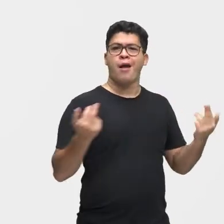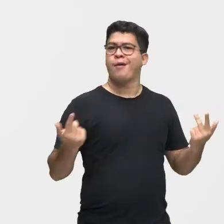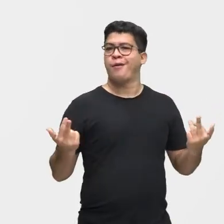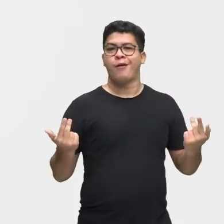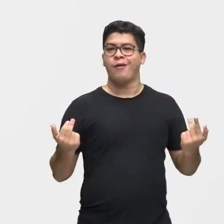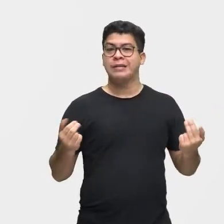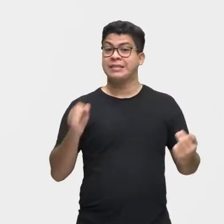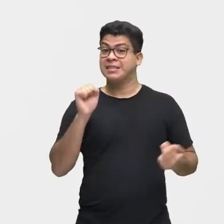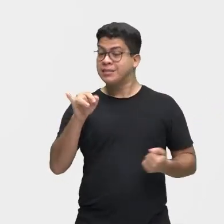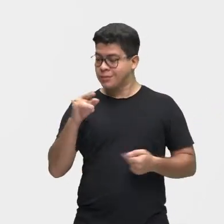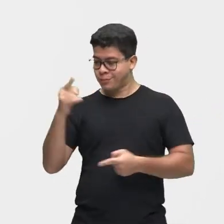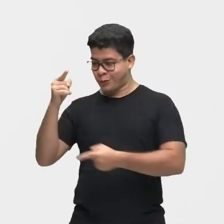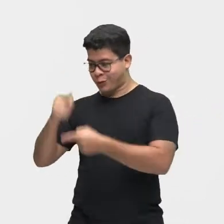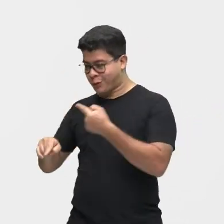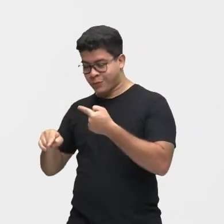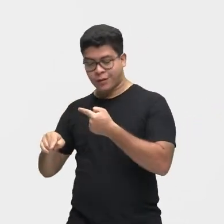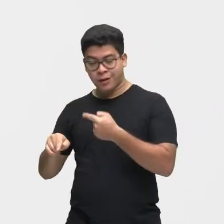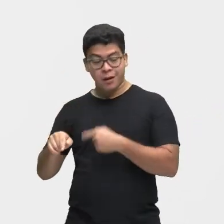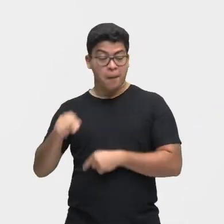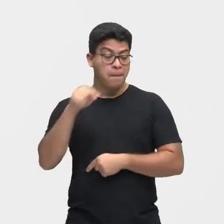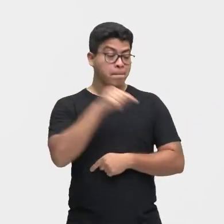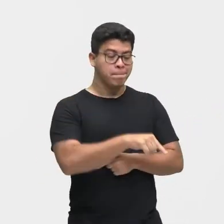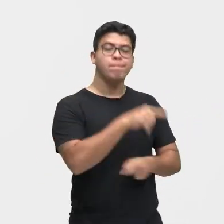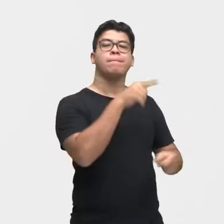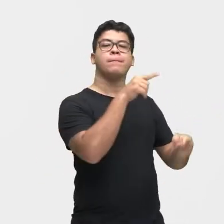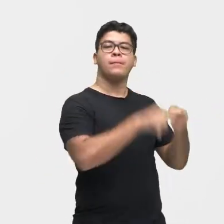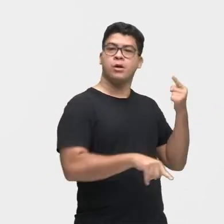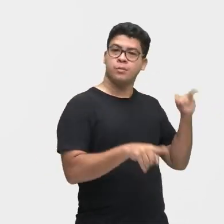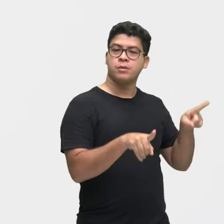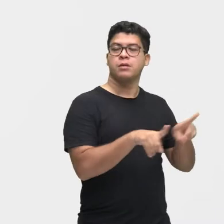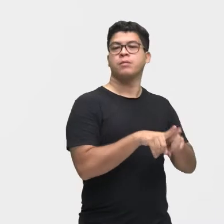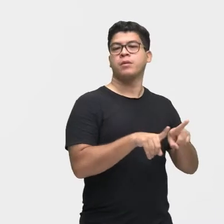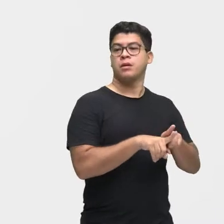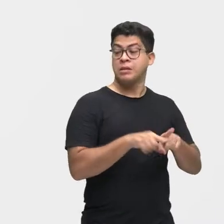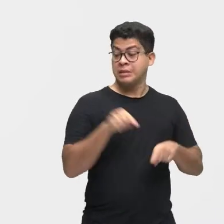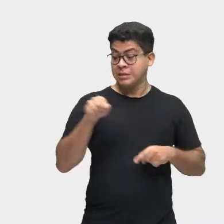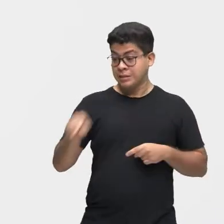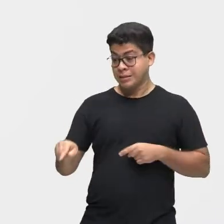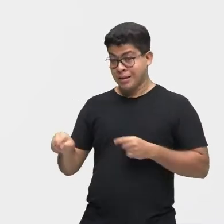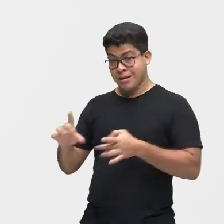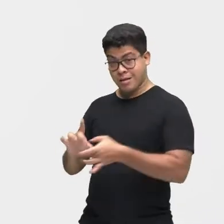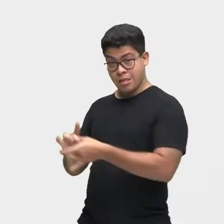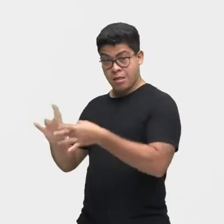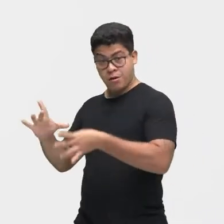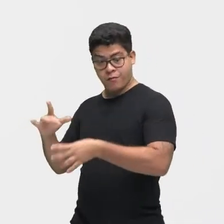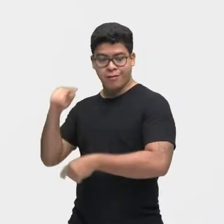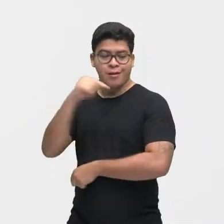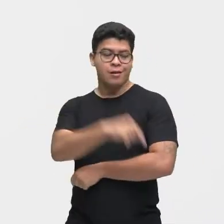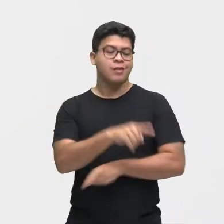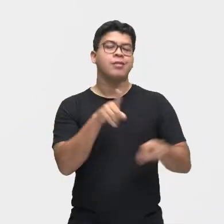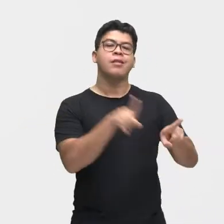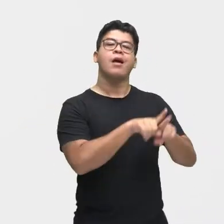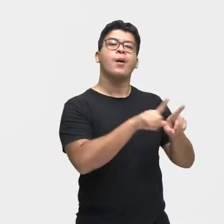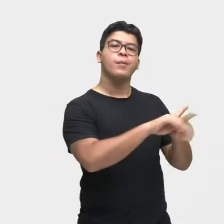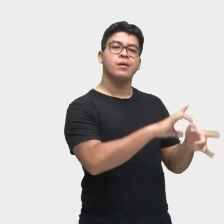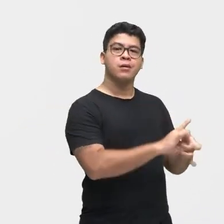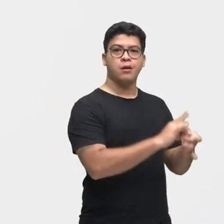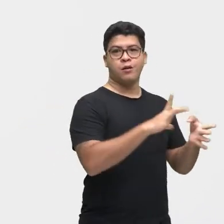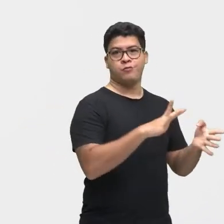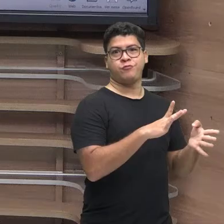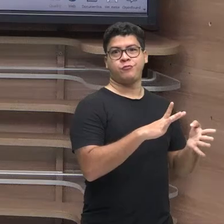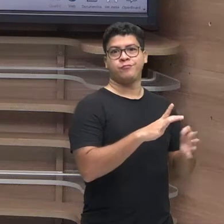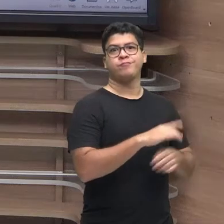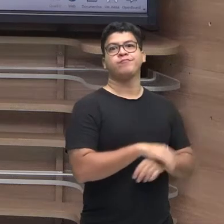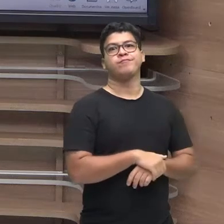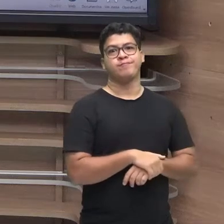muito evidente esta aí união entre, né, o trono, ou seja, que é a representação do rei, e o altar, a figura ali, né? A